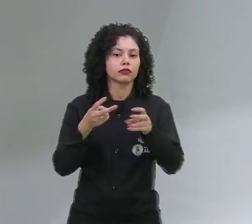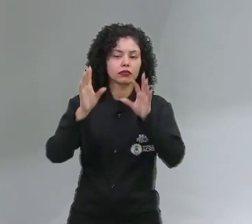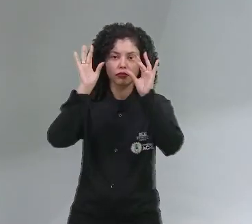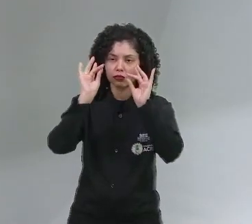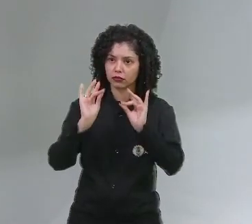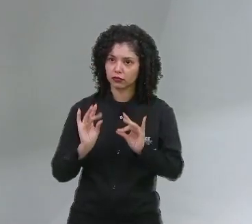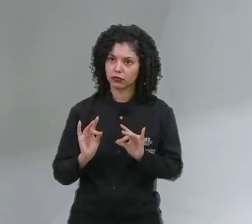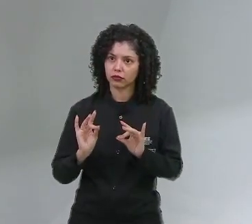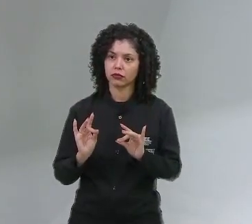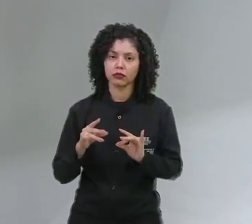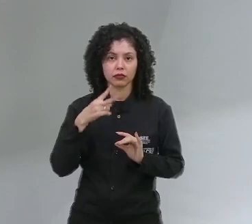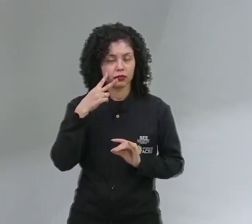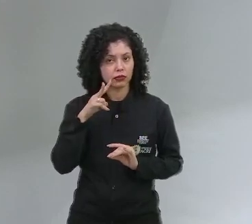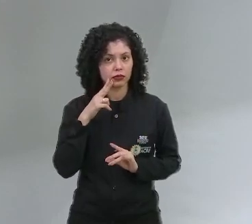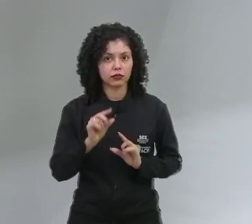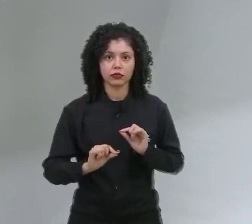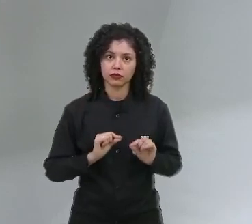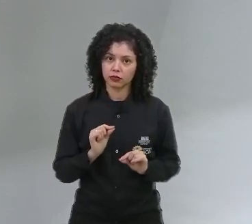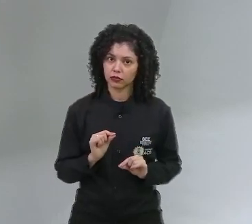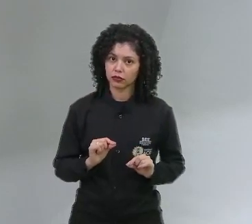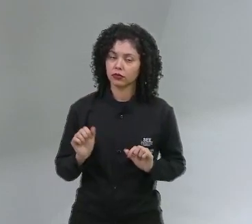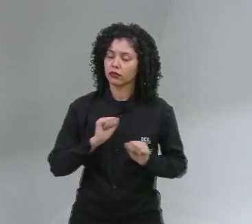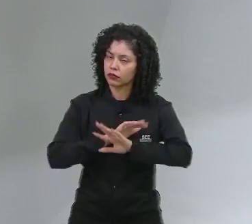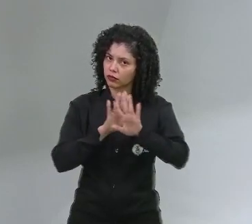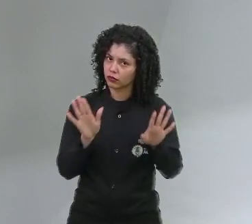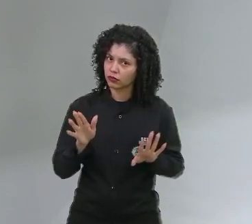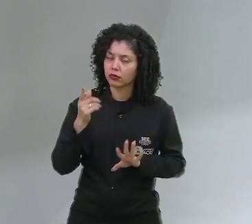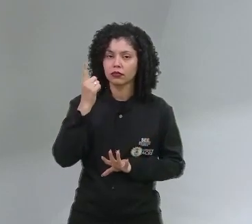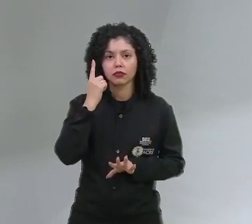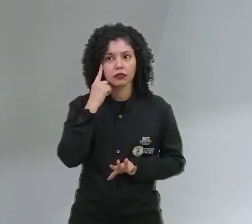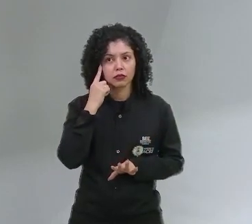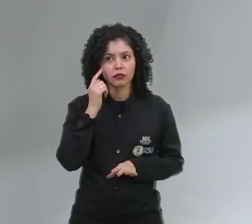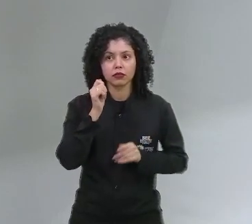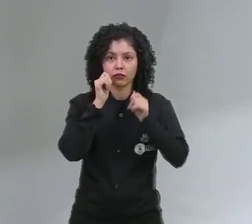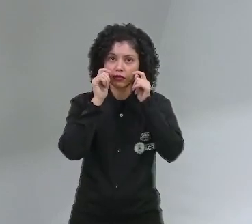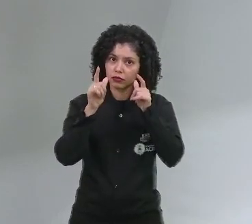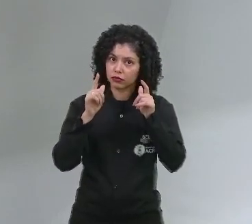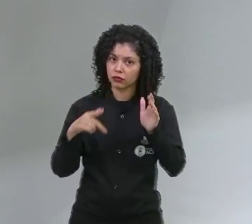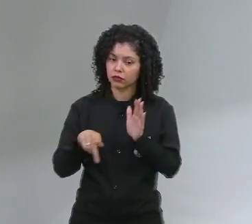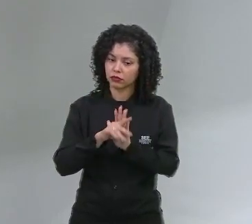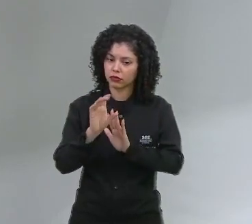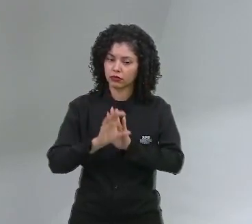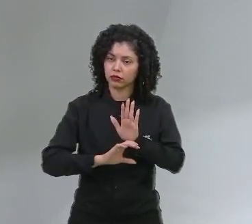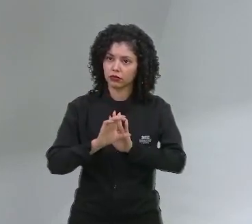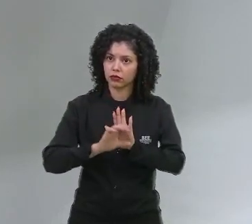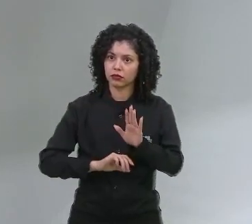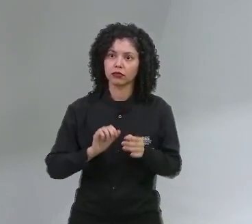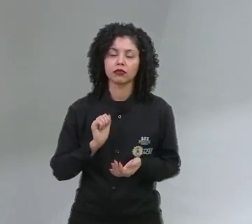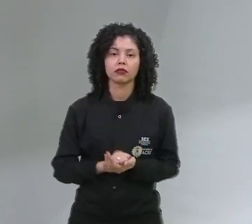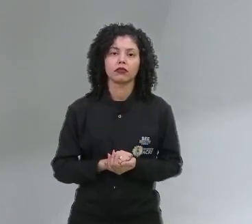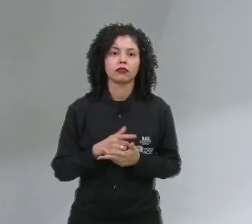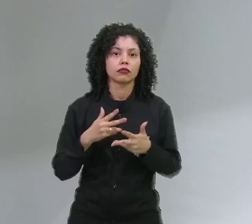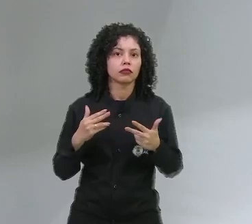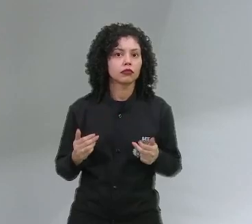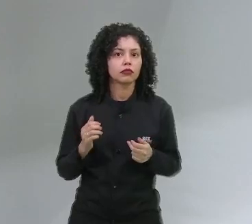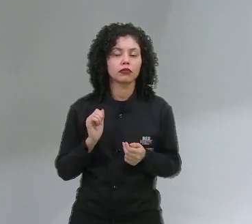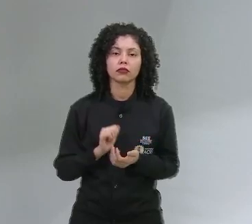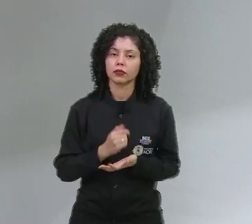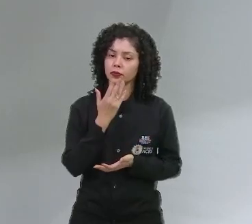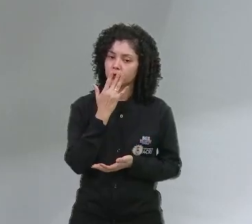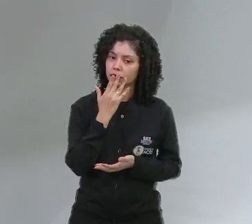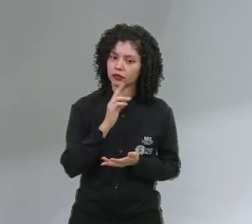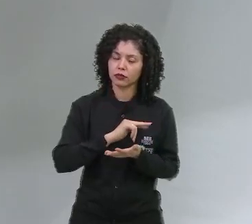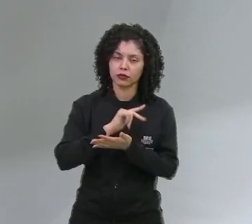olha para a obra, ele vai, obviamente, se atentar ao conteúdo e não às cores e formas, e